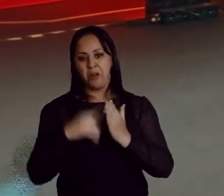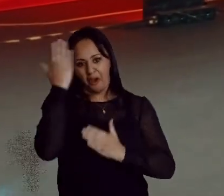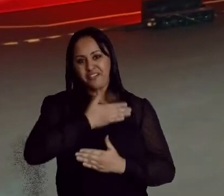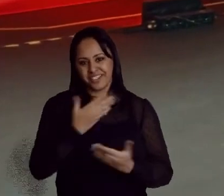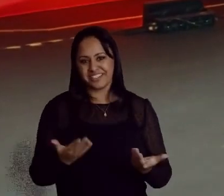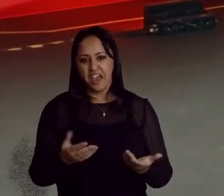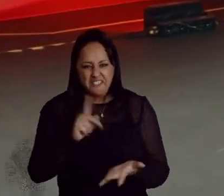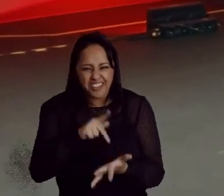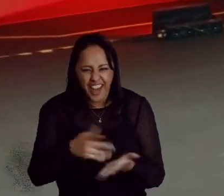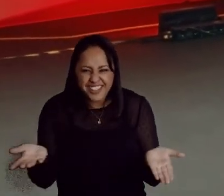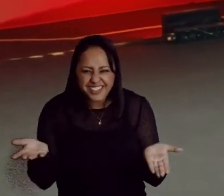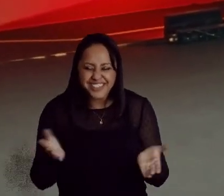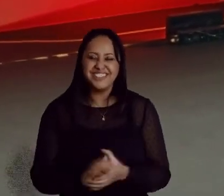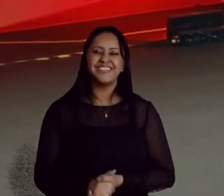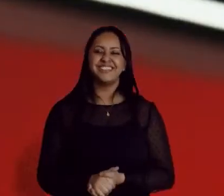É verdade ou não é?